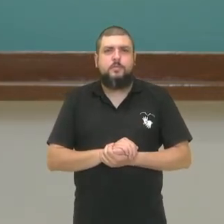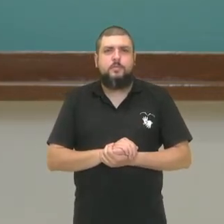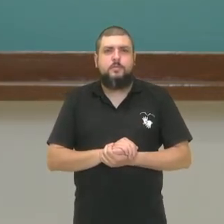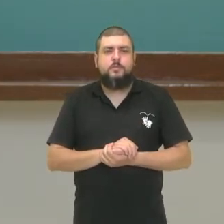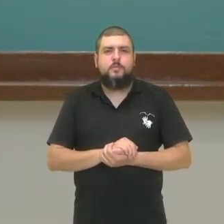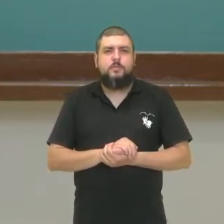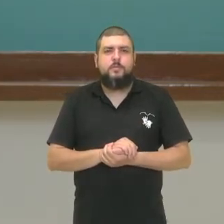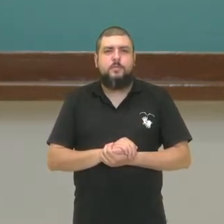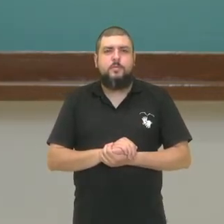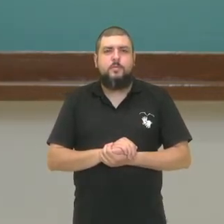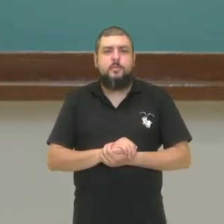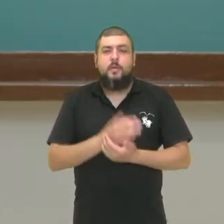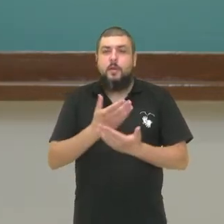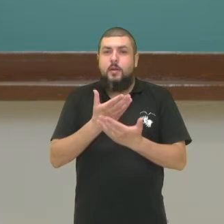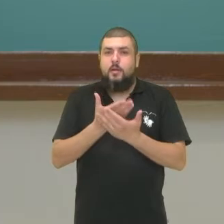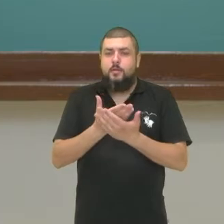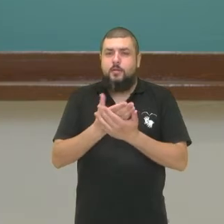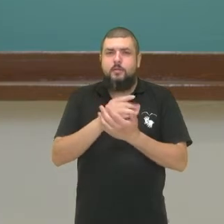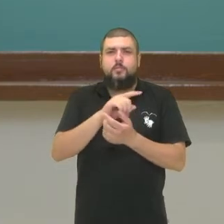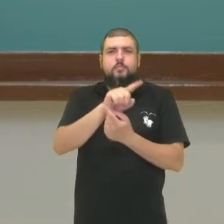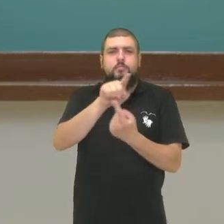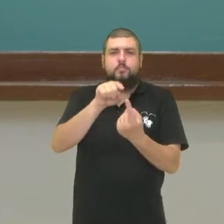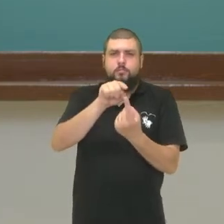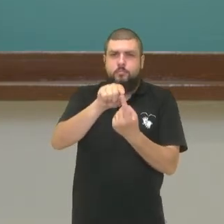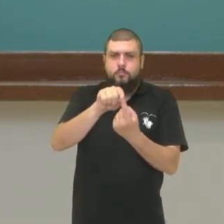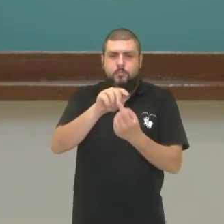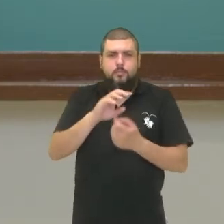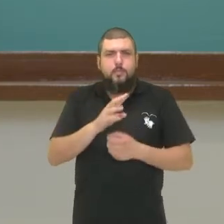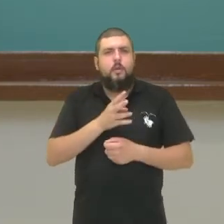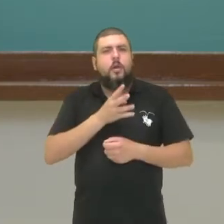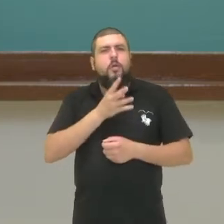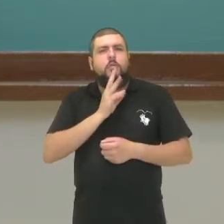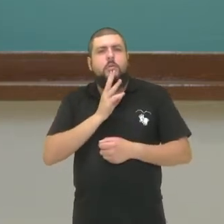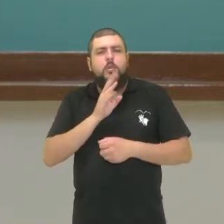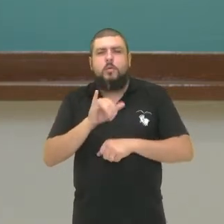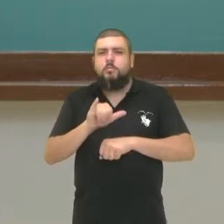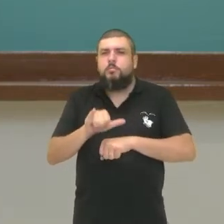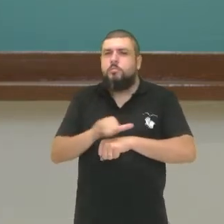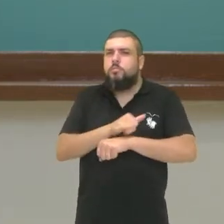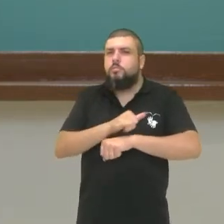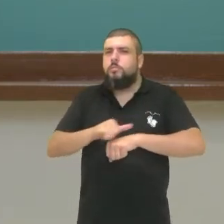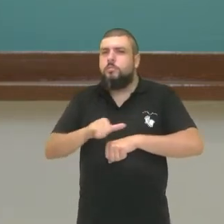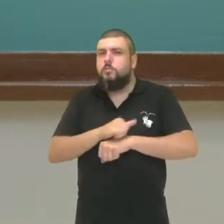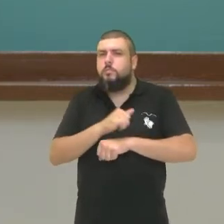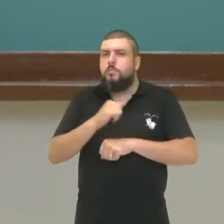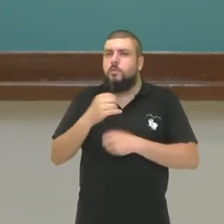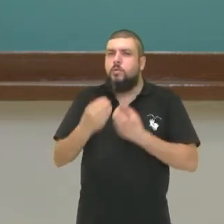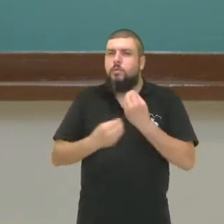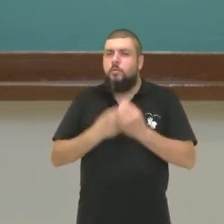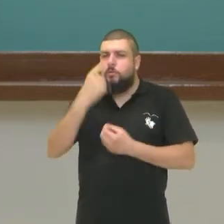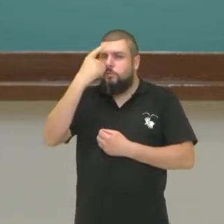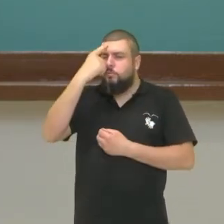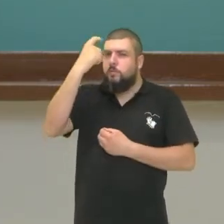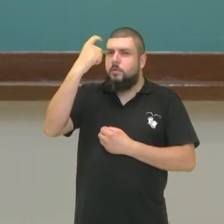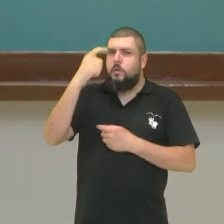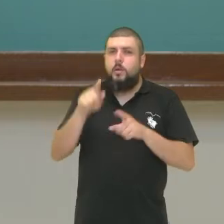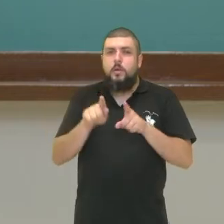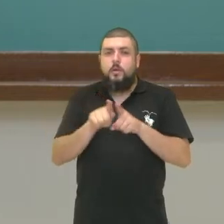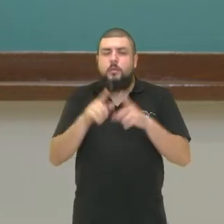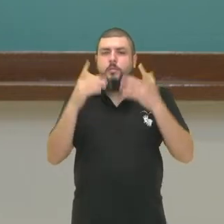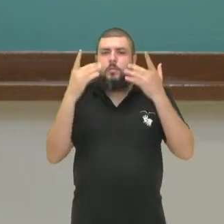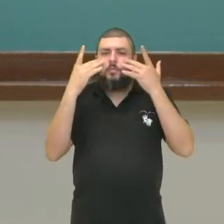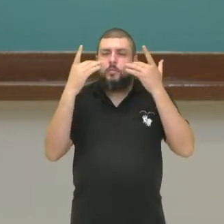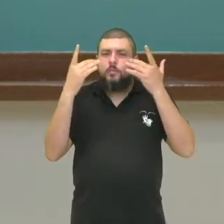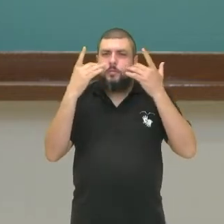O objetivo desta aula é conhecer as técnicas de improvisação e jogos teatrais dramáticos